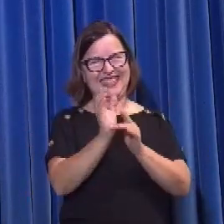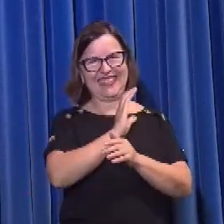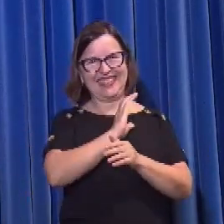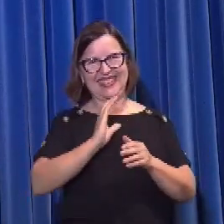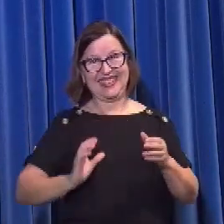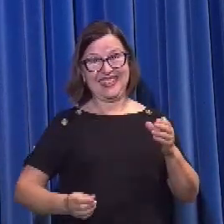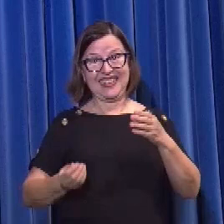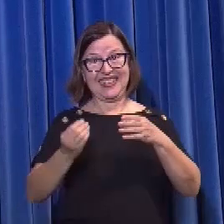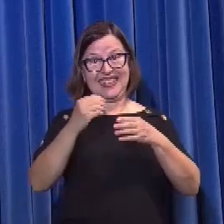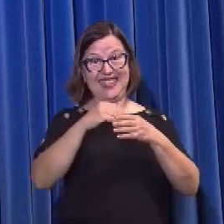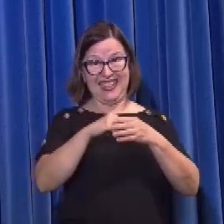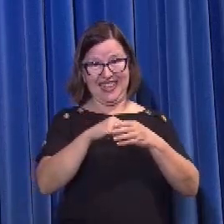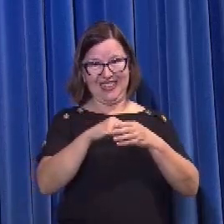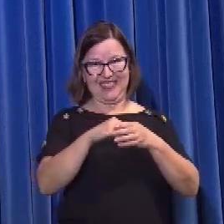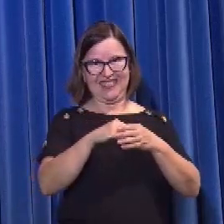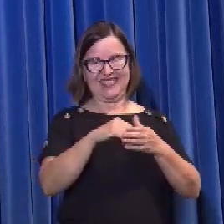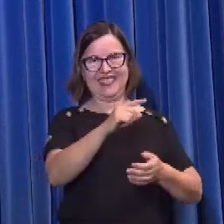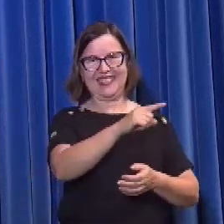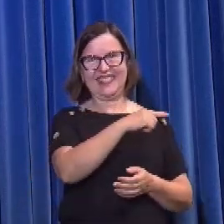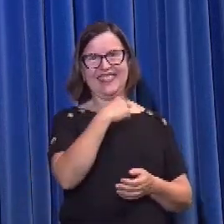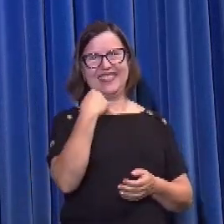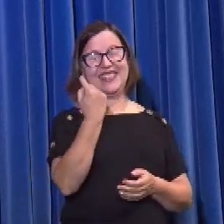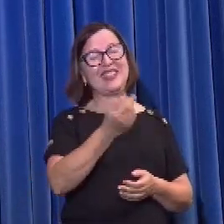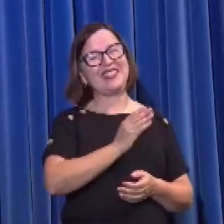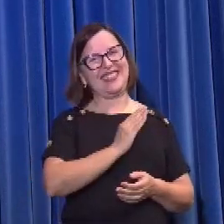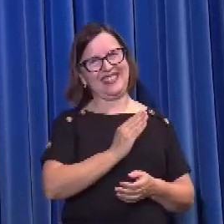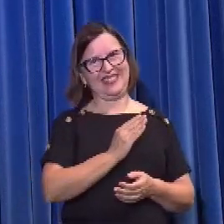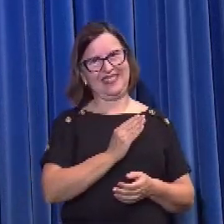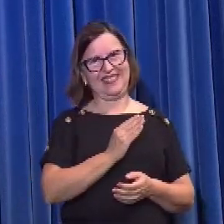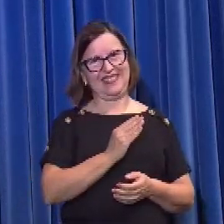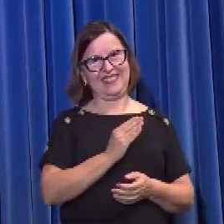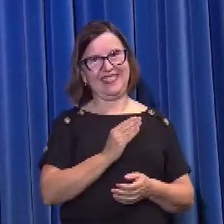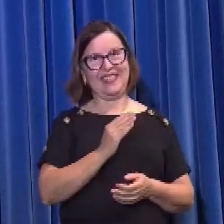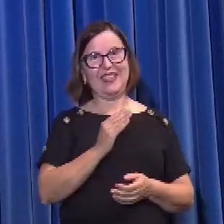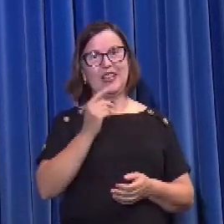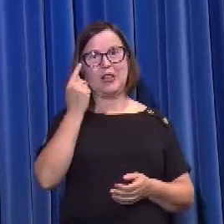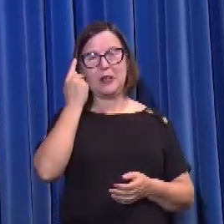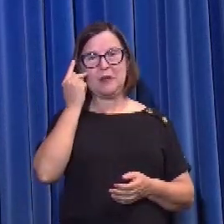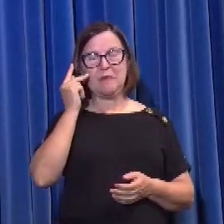nós. Para que isso, meus irmãos? Para que a excelência seja sempre